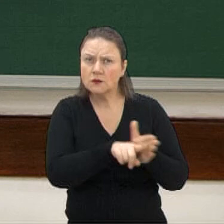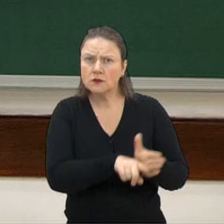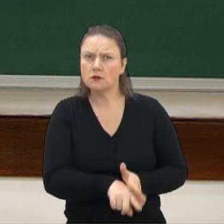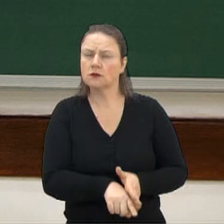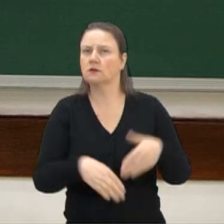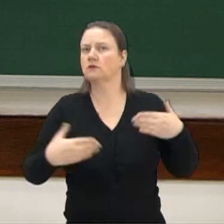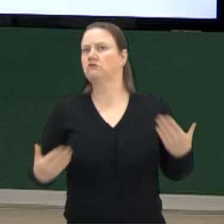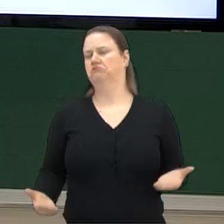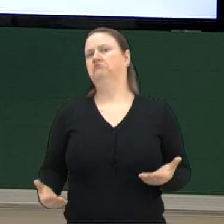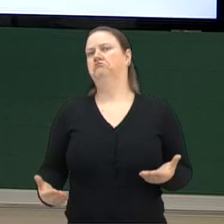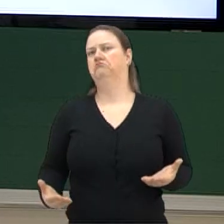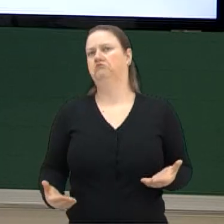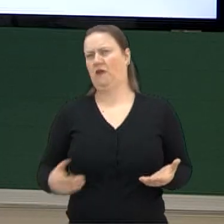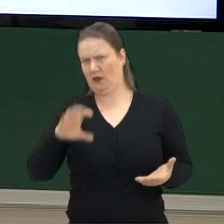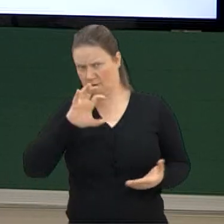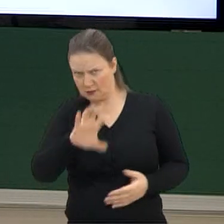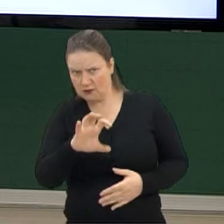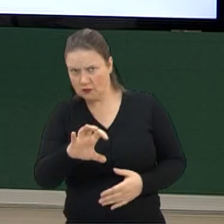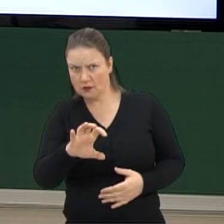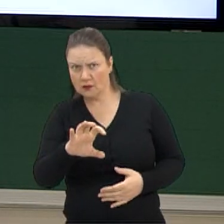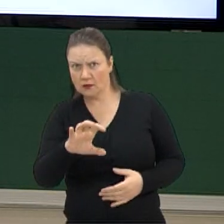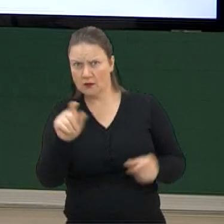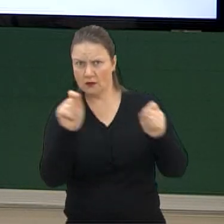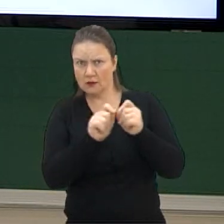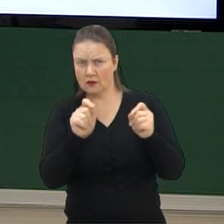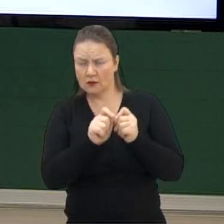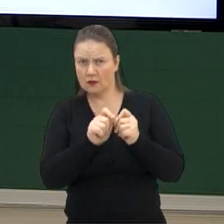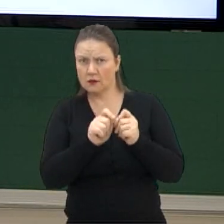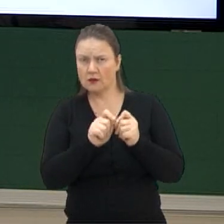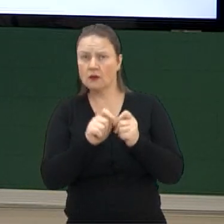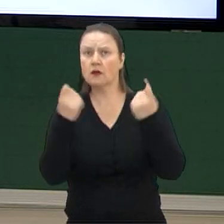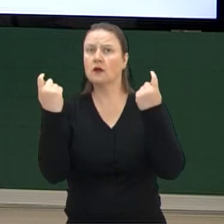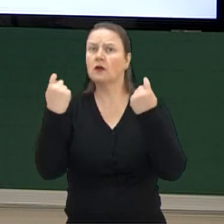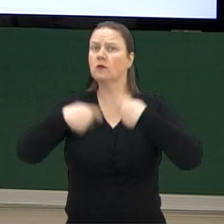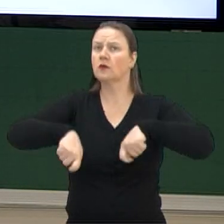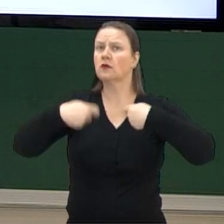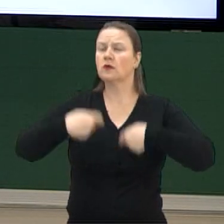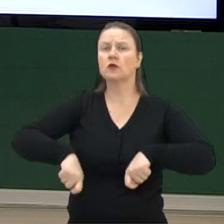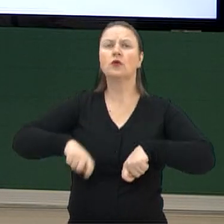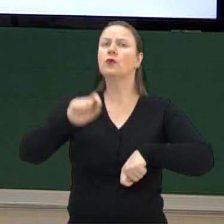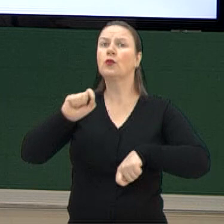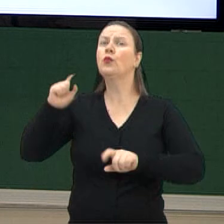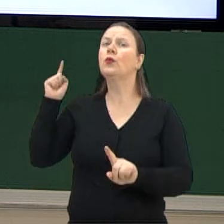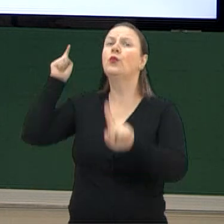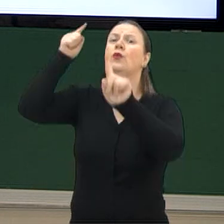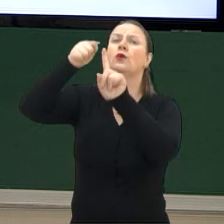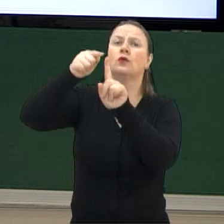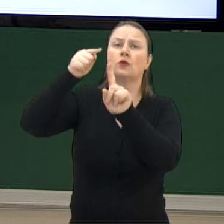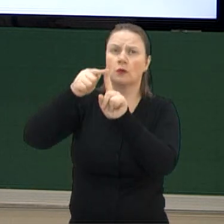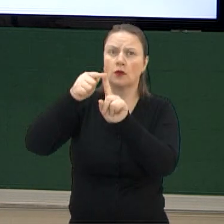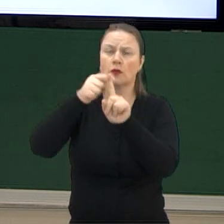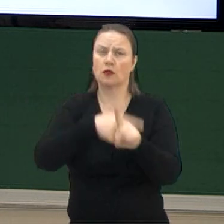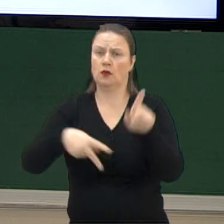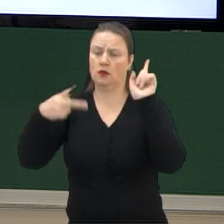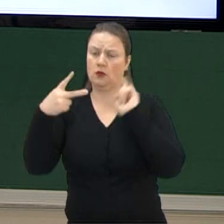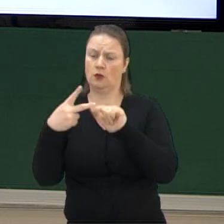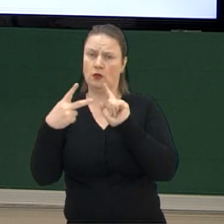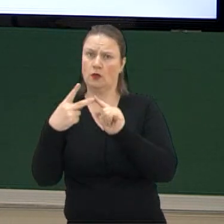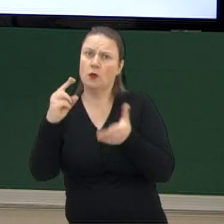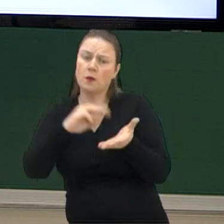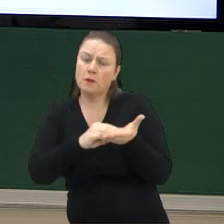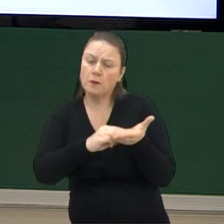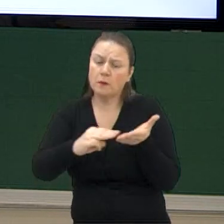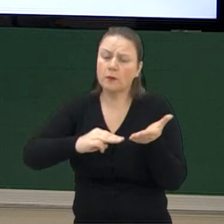pesquisa, ela é assim que ela é feita? Lembram? Ela precisa do quê? De um objetivo, de uma metodologia. Qual é